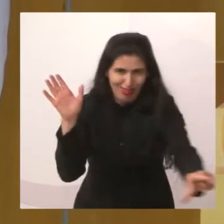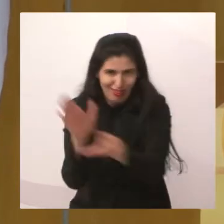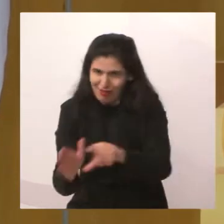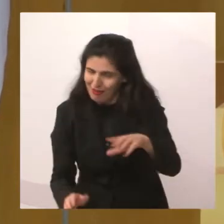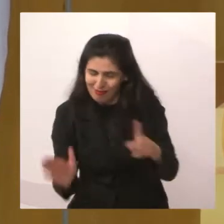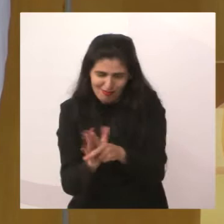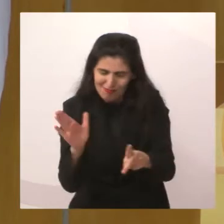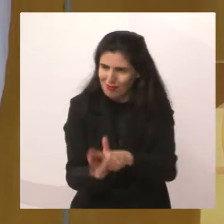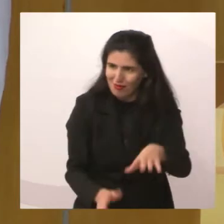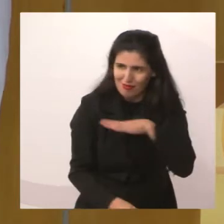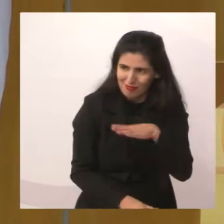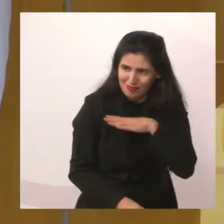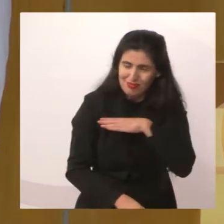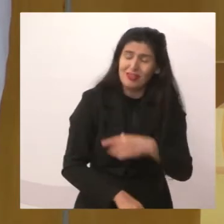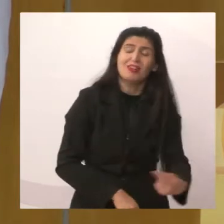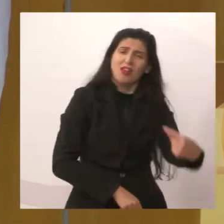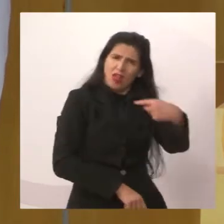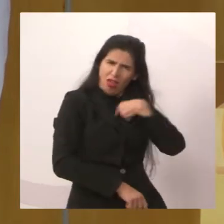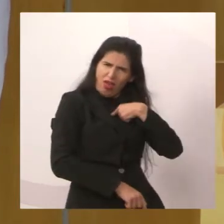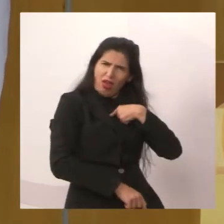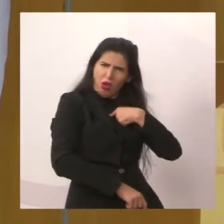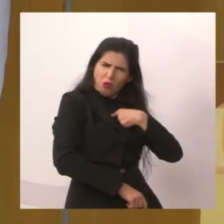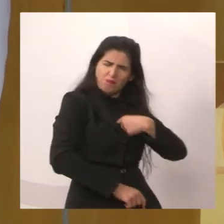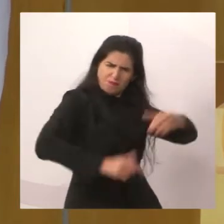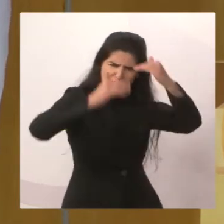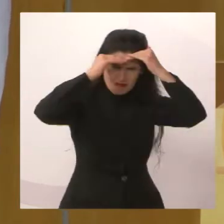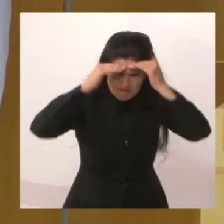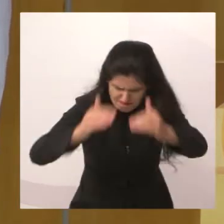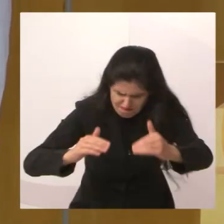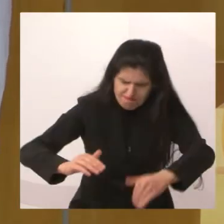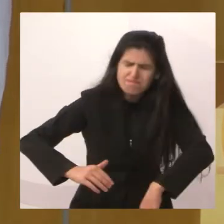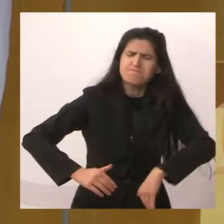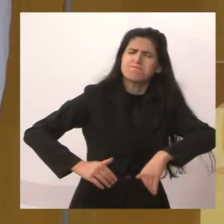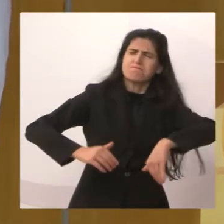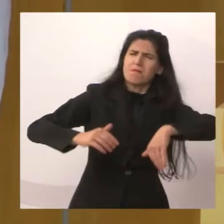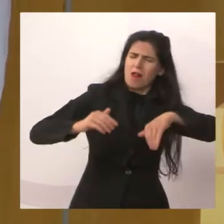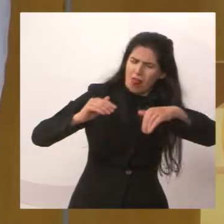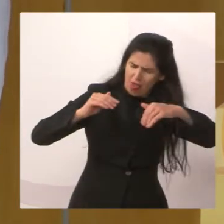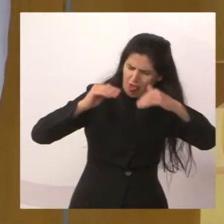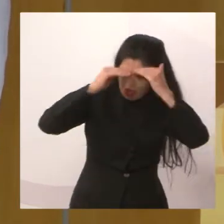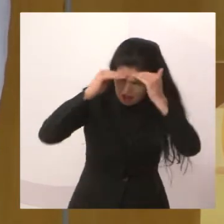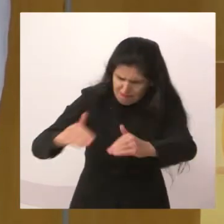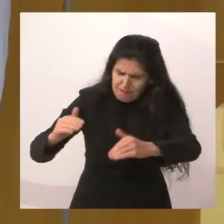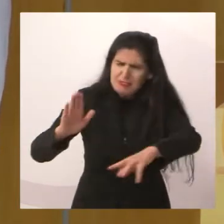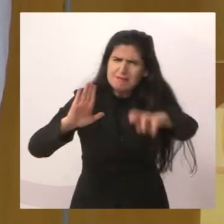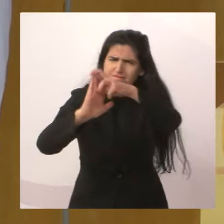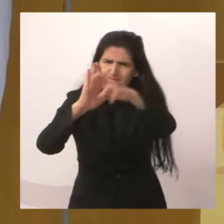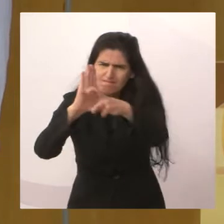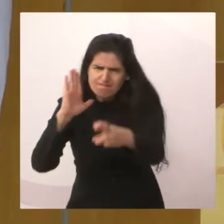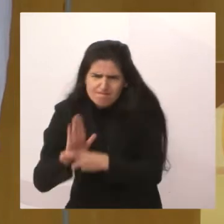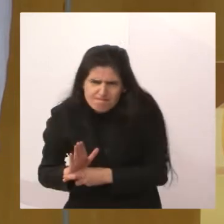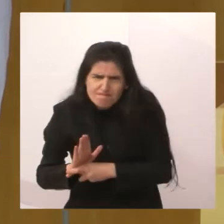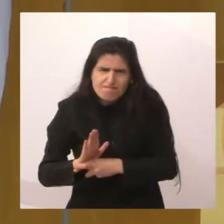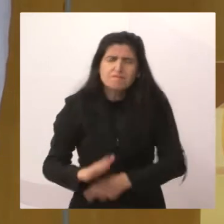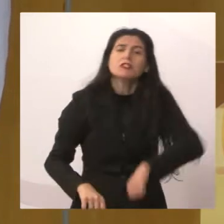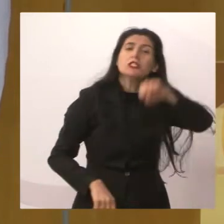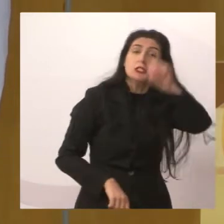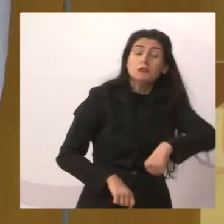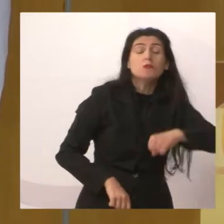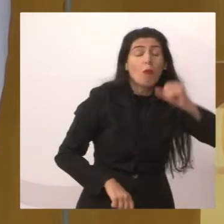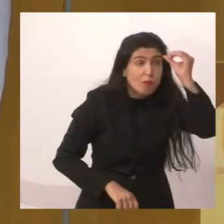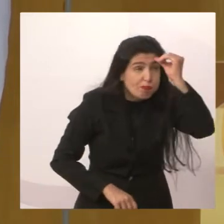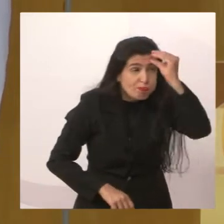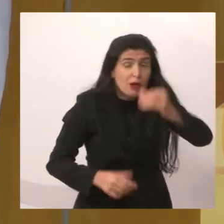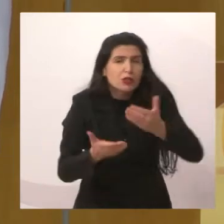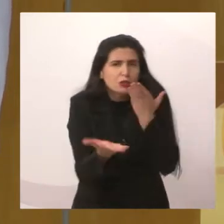eu fiz isso com muito prazer e pode ter certeza, eu vou analisar também com muita certeza a contas